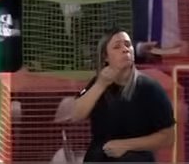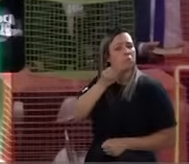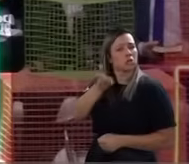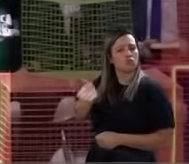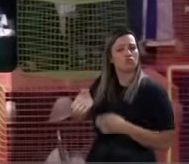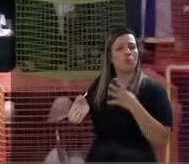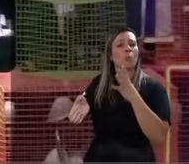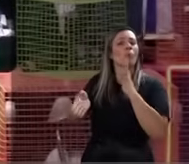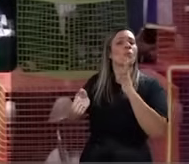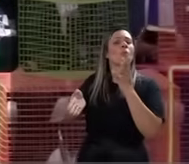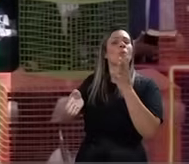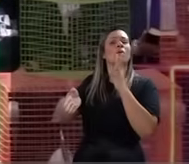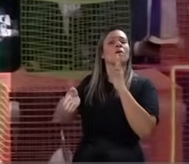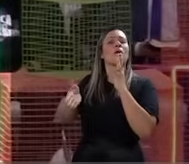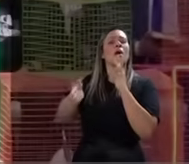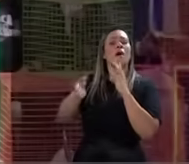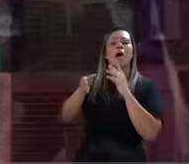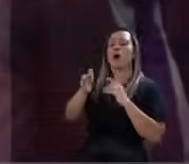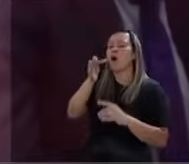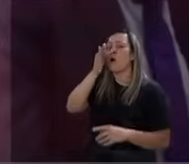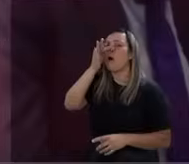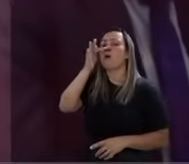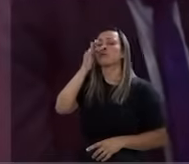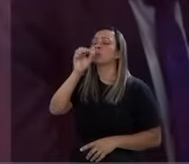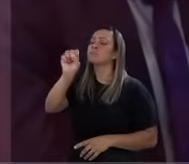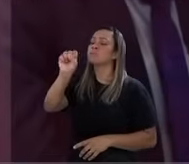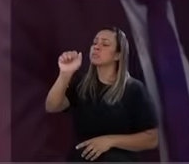A rosa de Saron